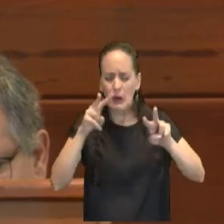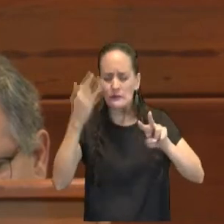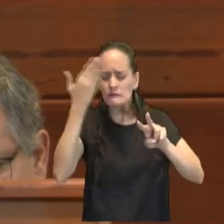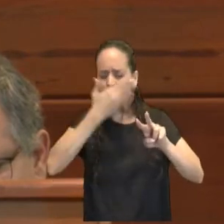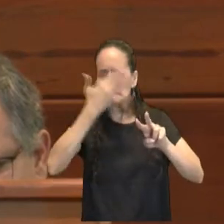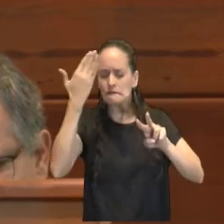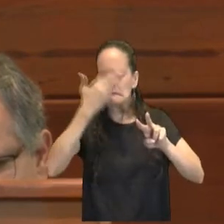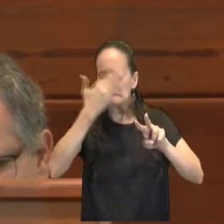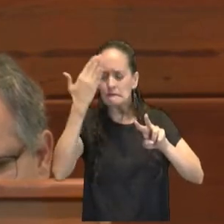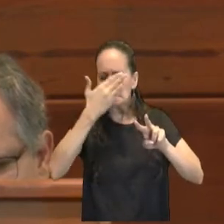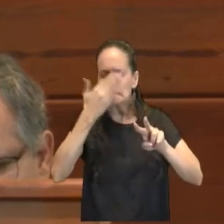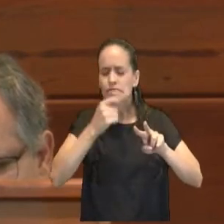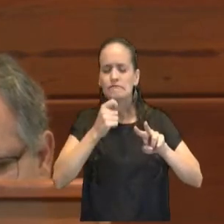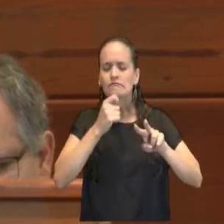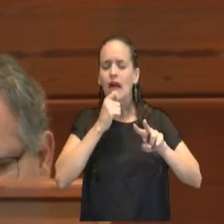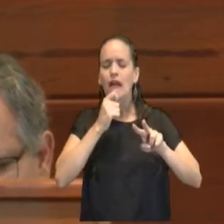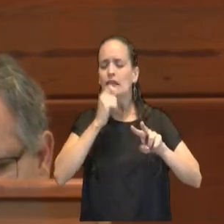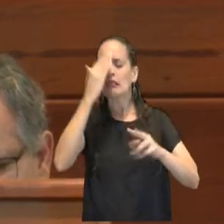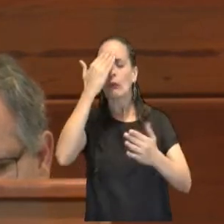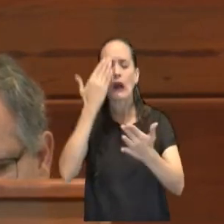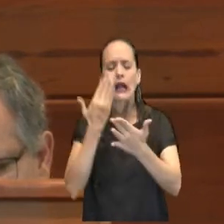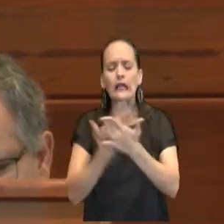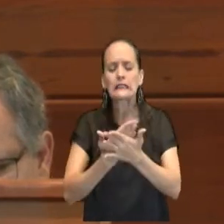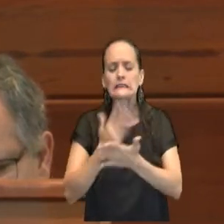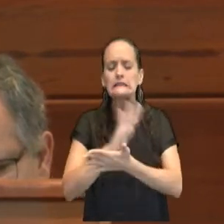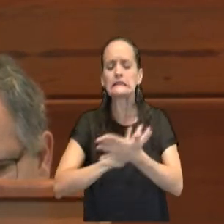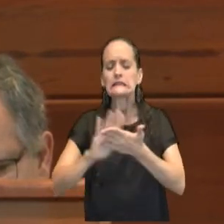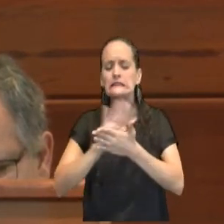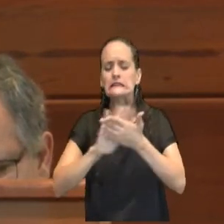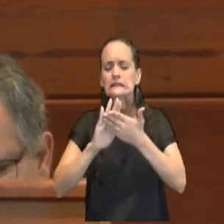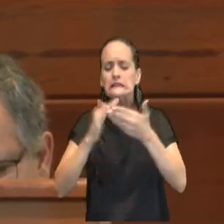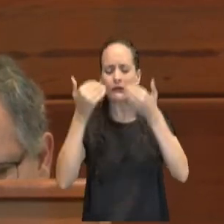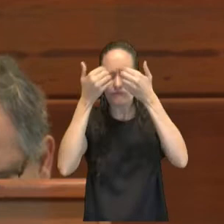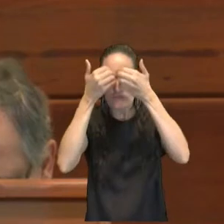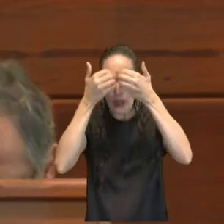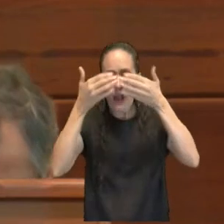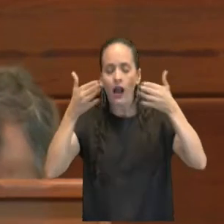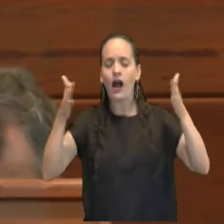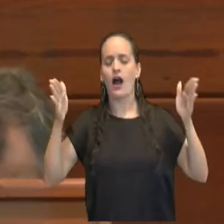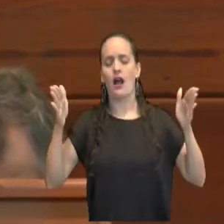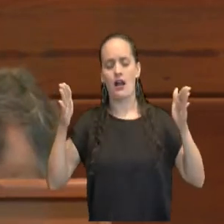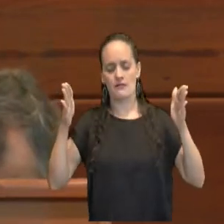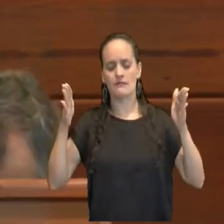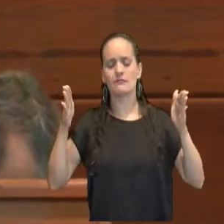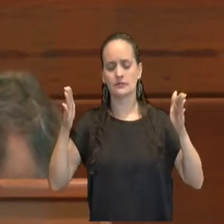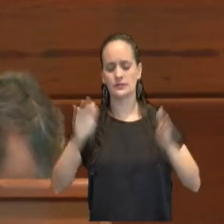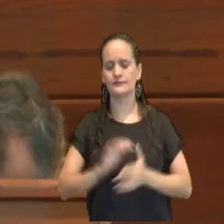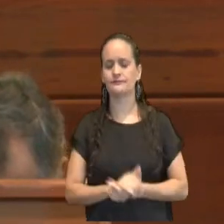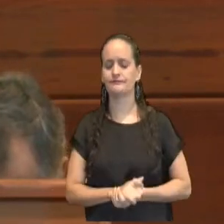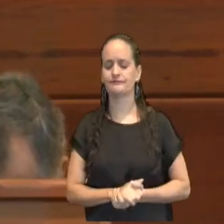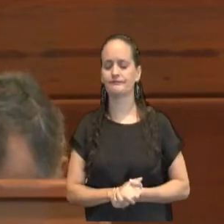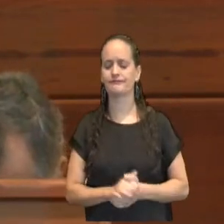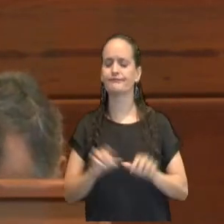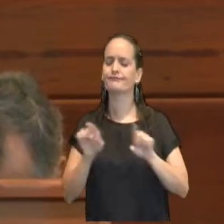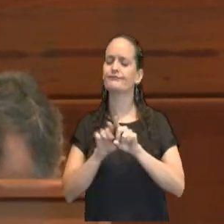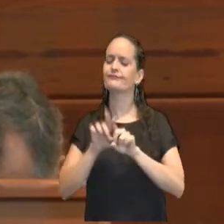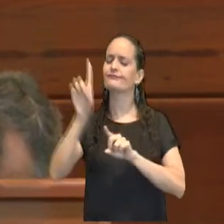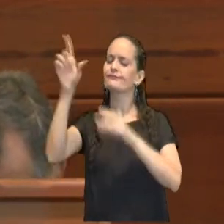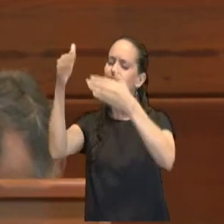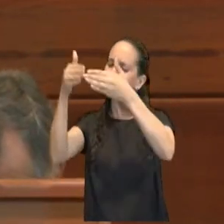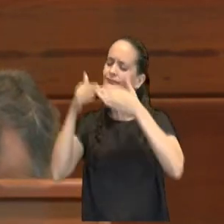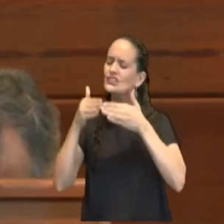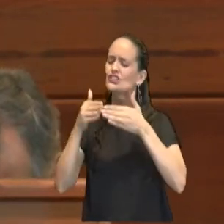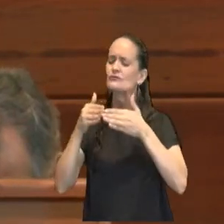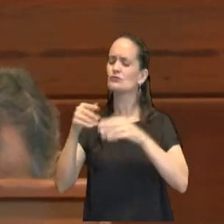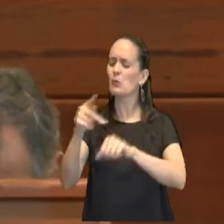estão ainda, Senhor, incrédulos, de acreditar e de confiar no teu poder. Pedimos, ó Deus, pelo nosso